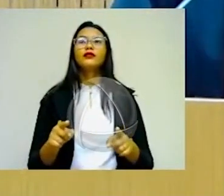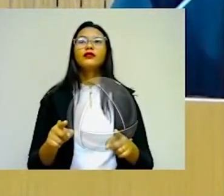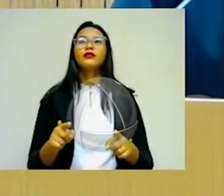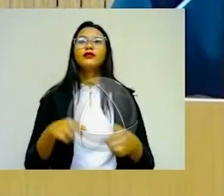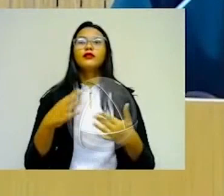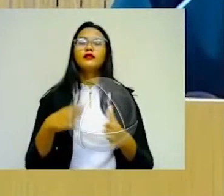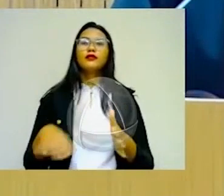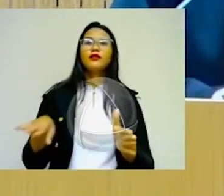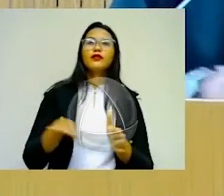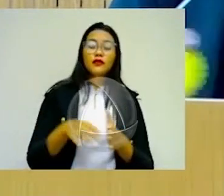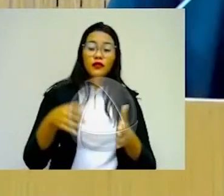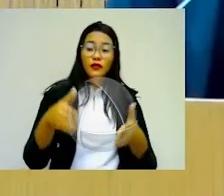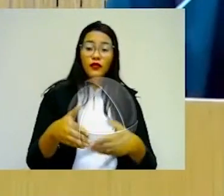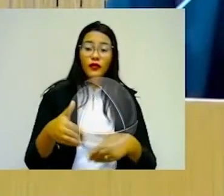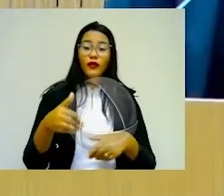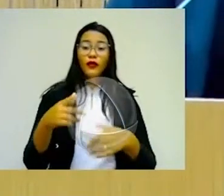Mas